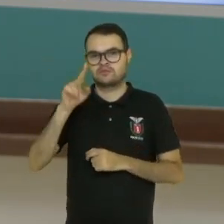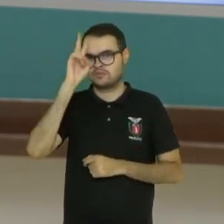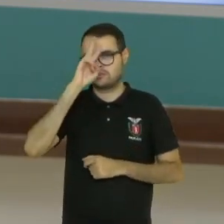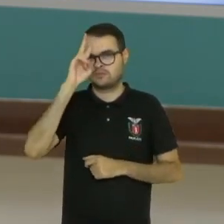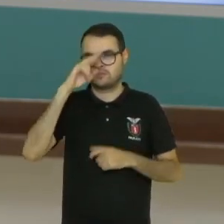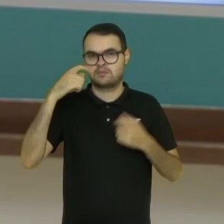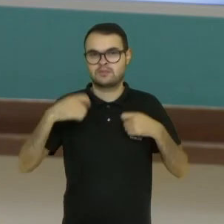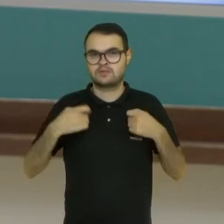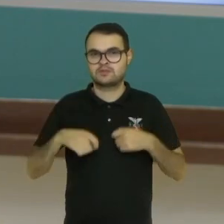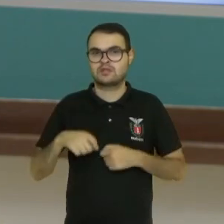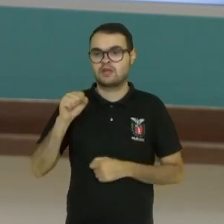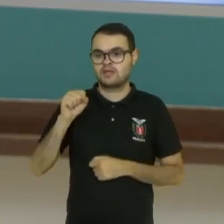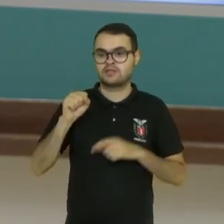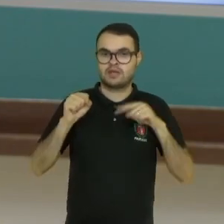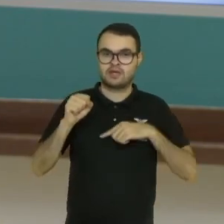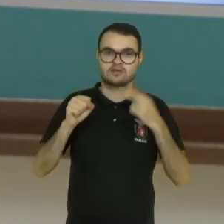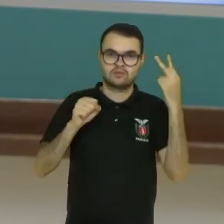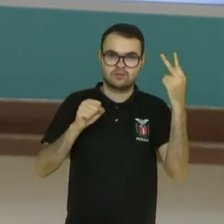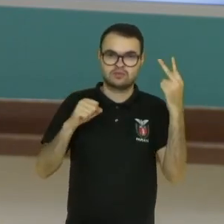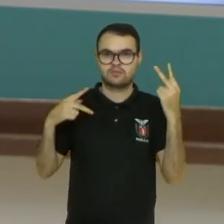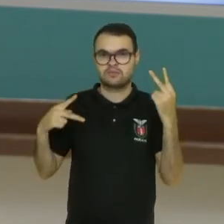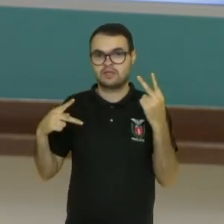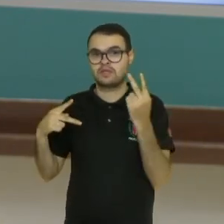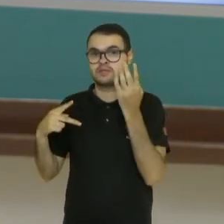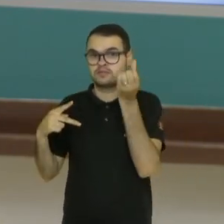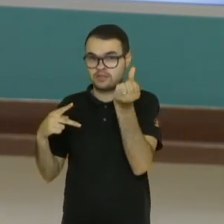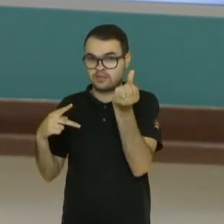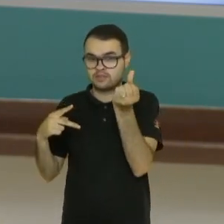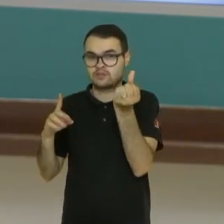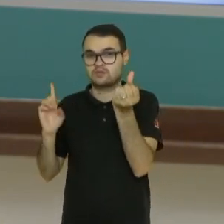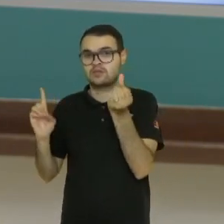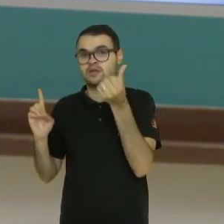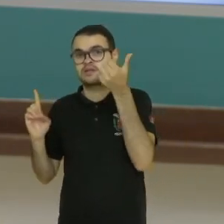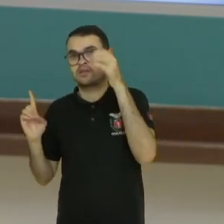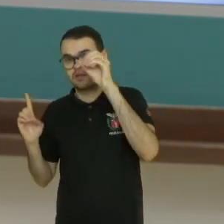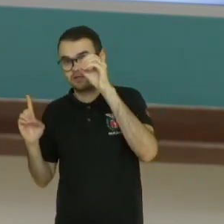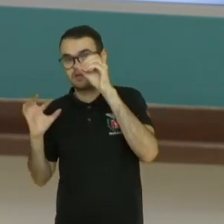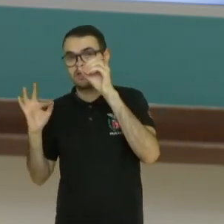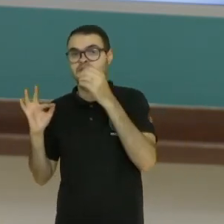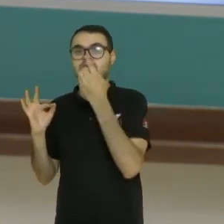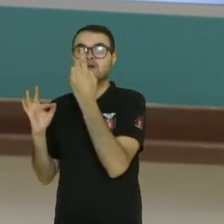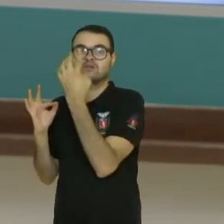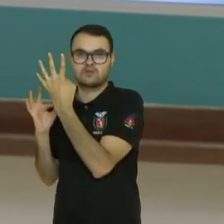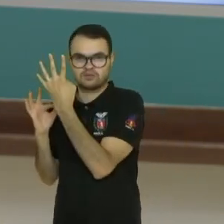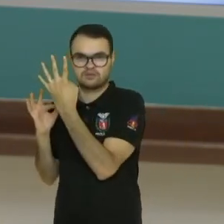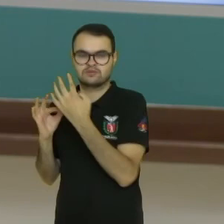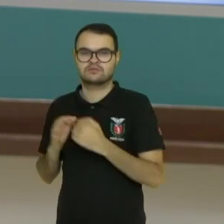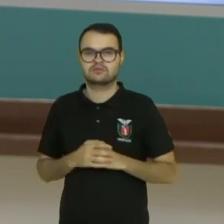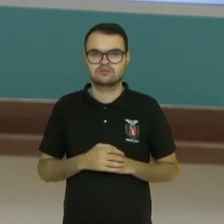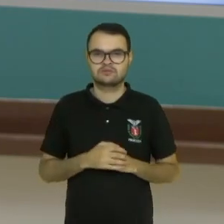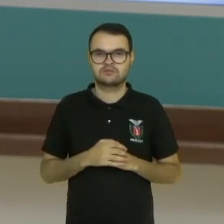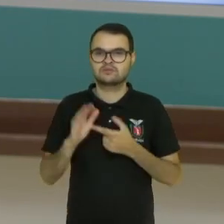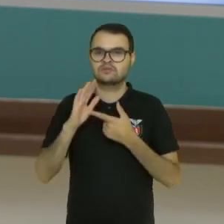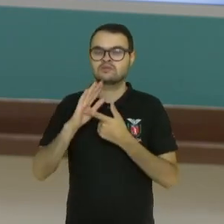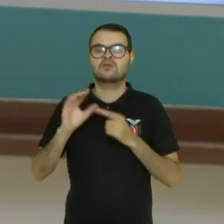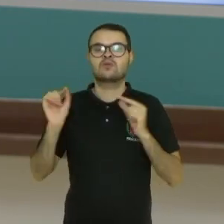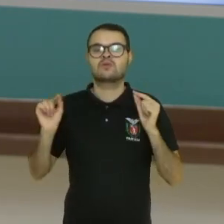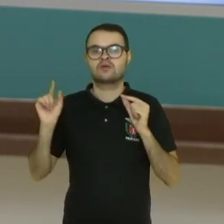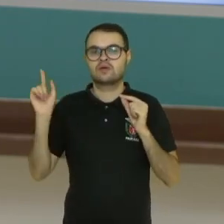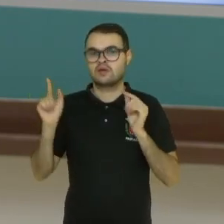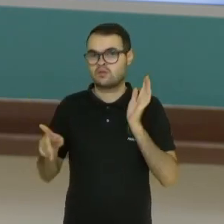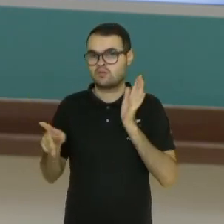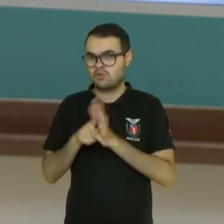né, que o S é 2, o P é 6, o D é 10 e o F é 14. O que representam esses números?